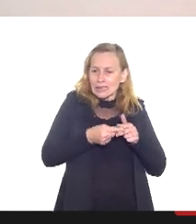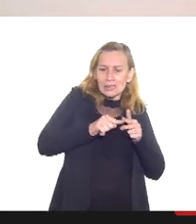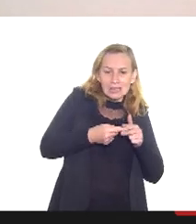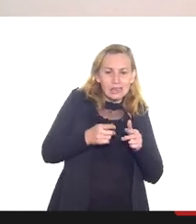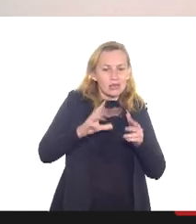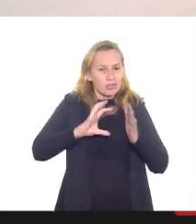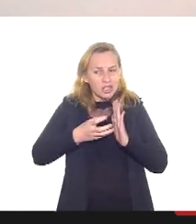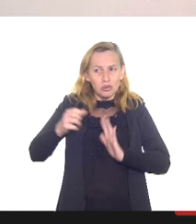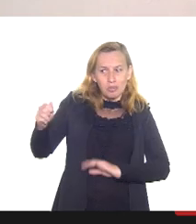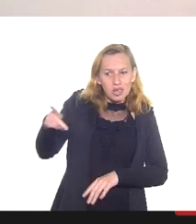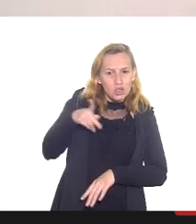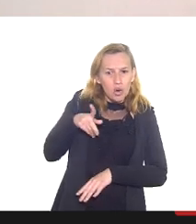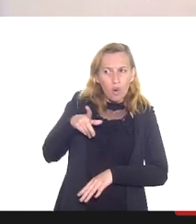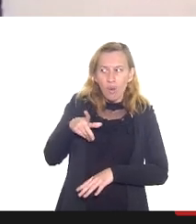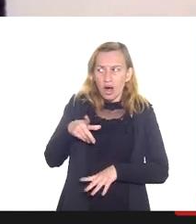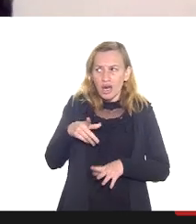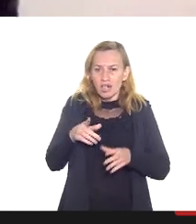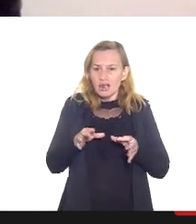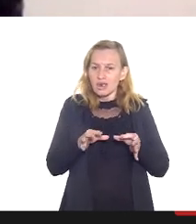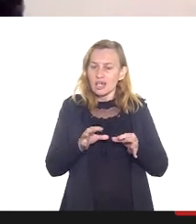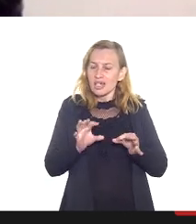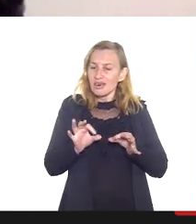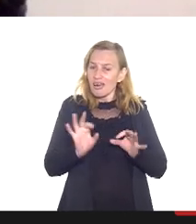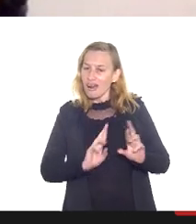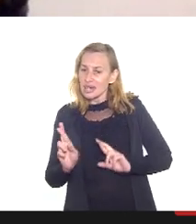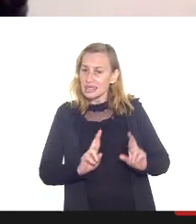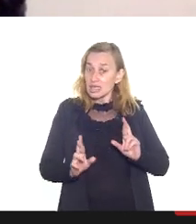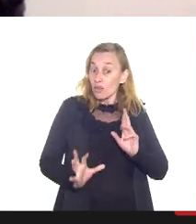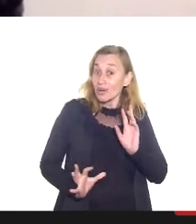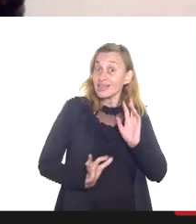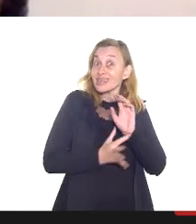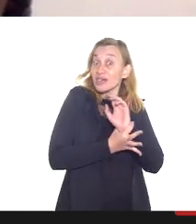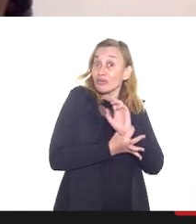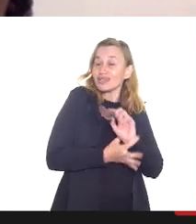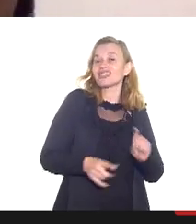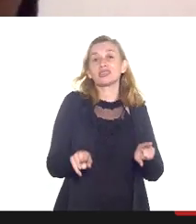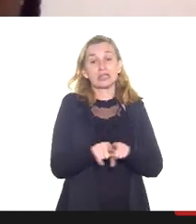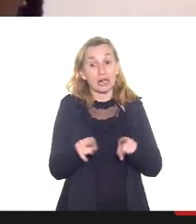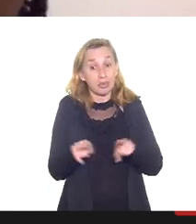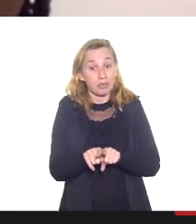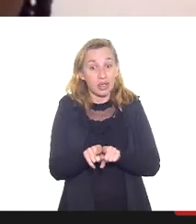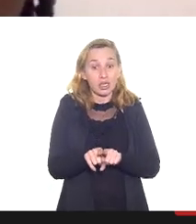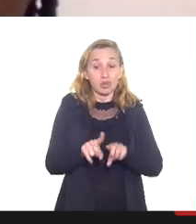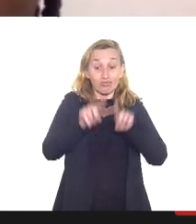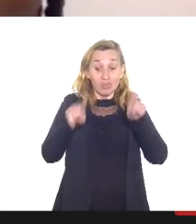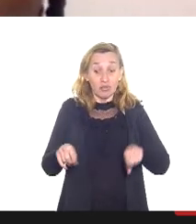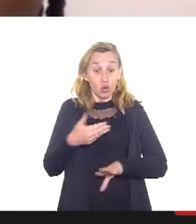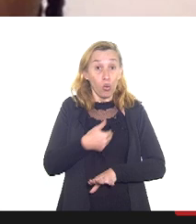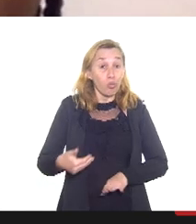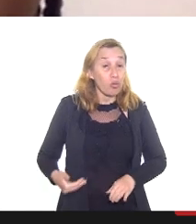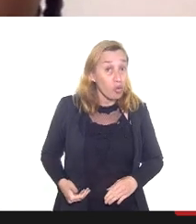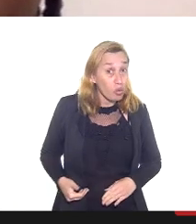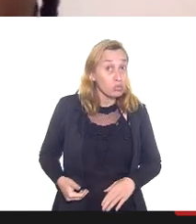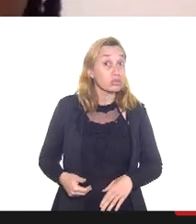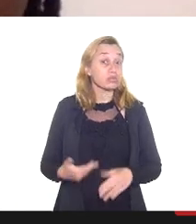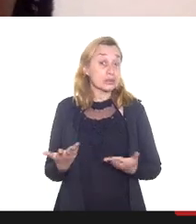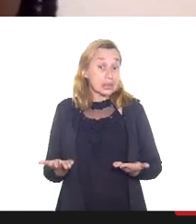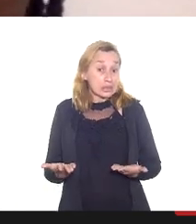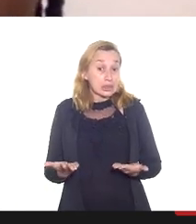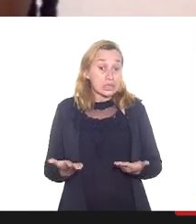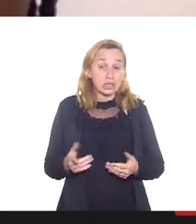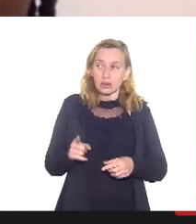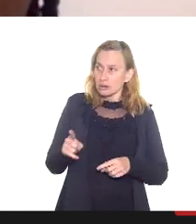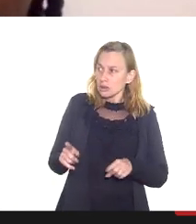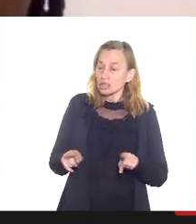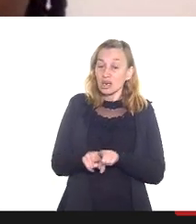PSOL, em relação à proteção também, à garantia do servidor público e né, do, ali